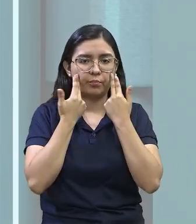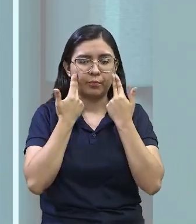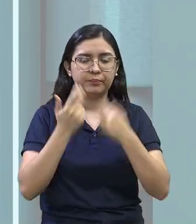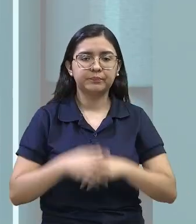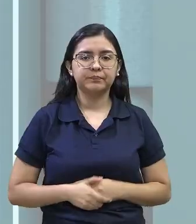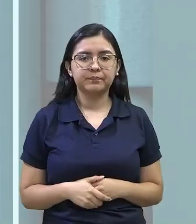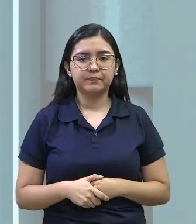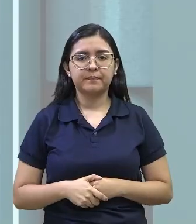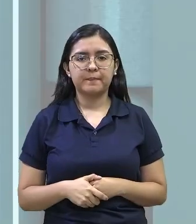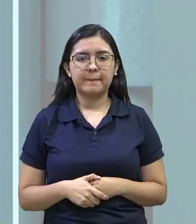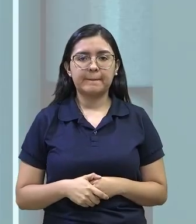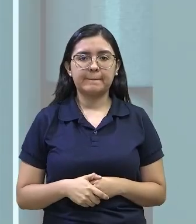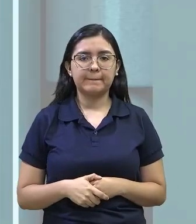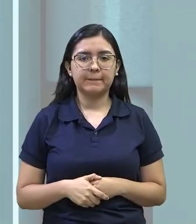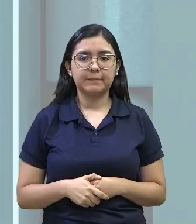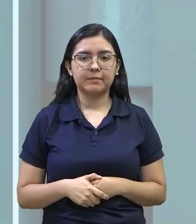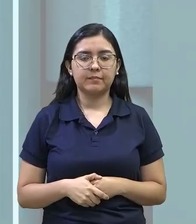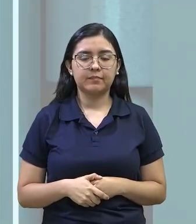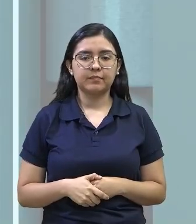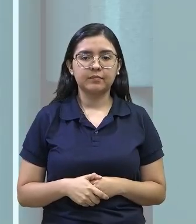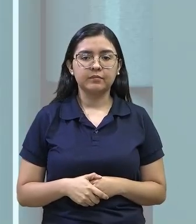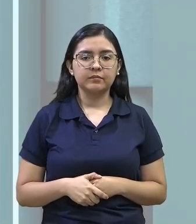o seu